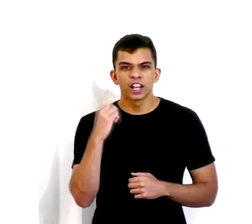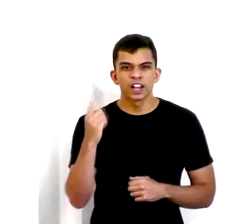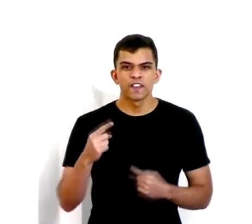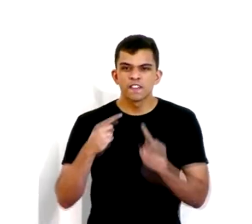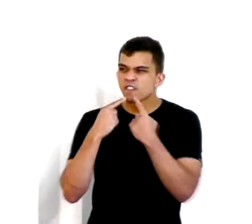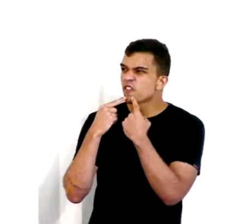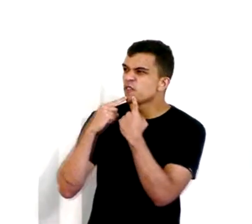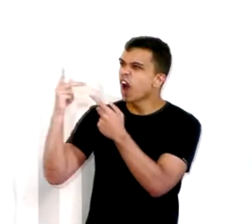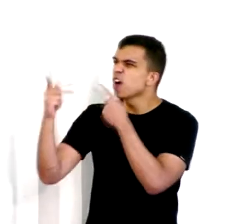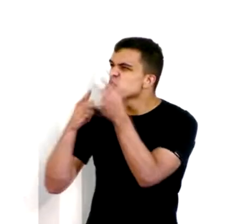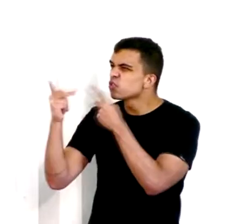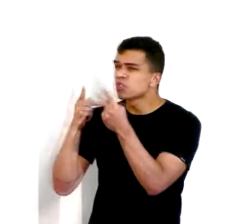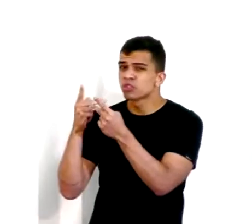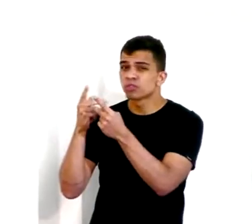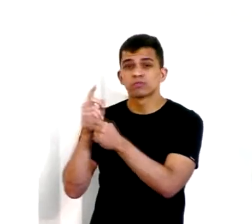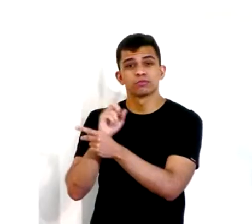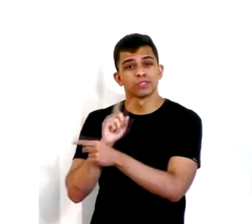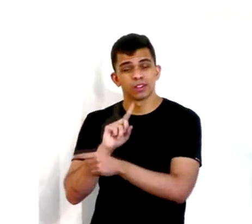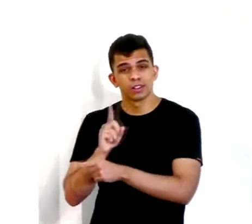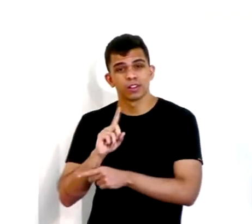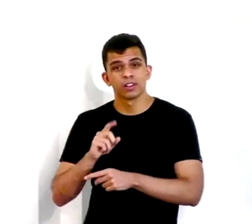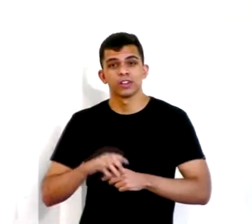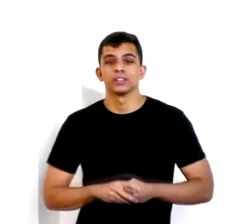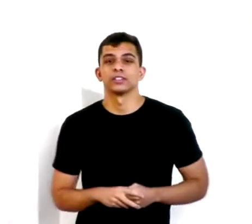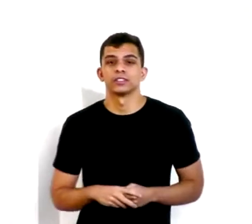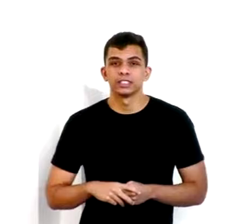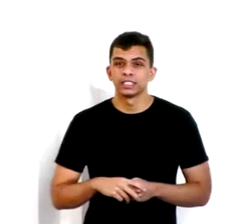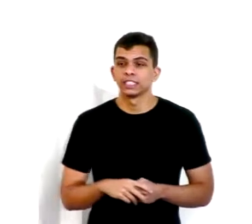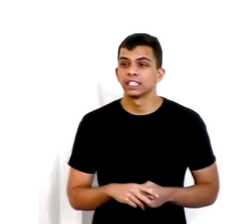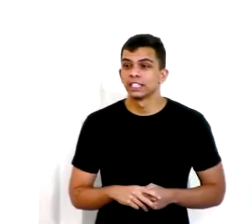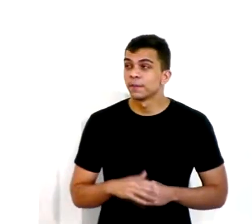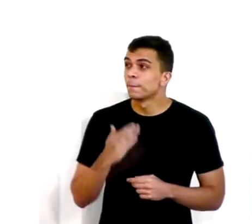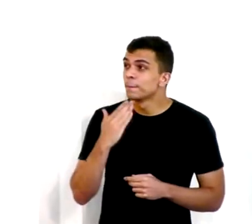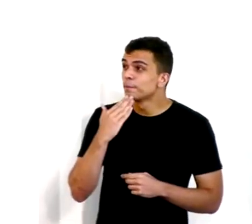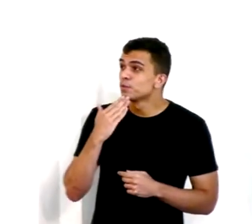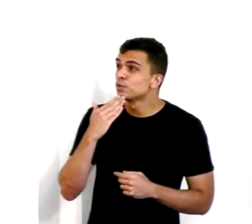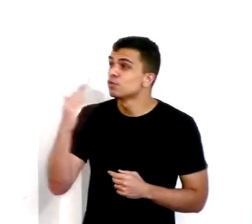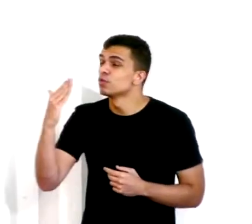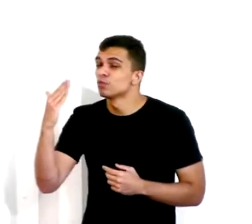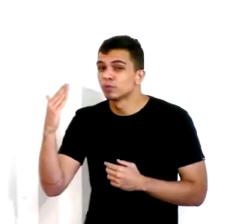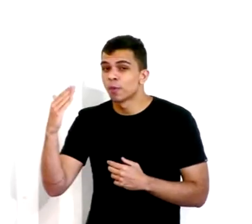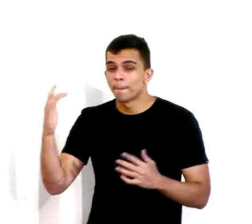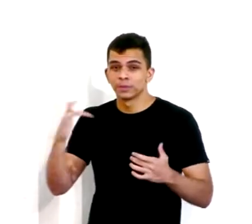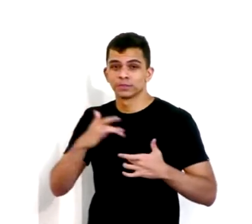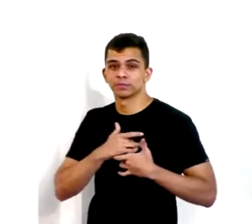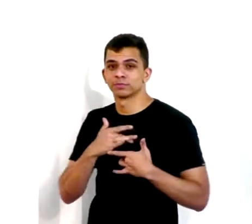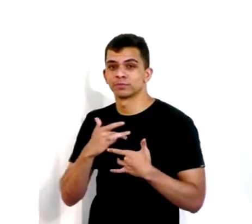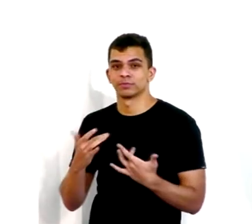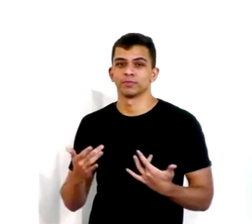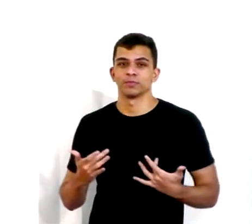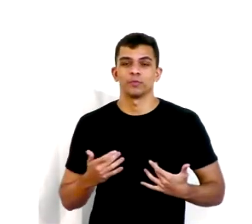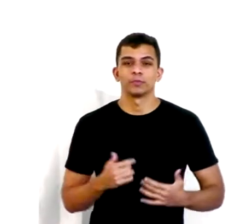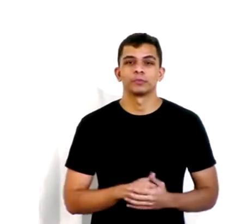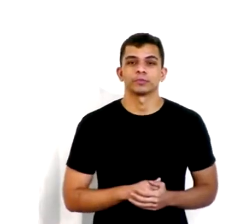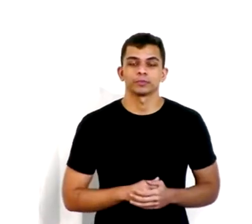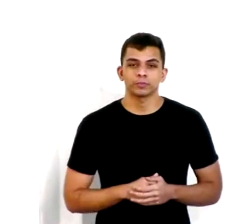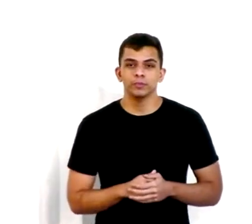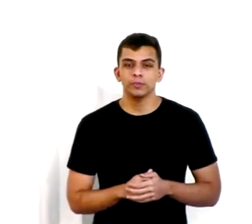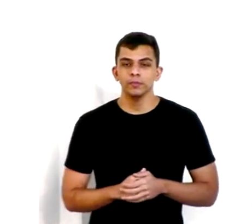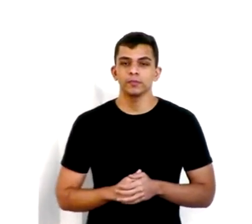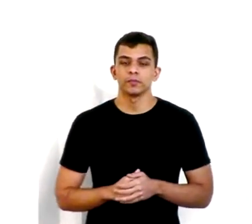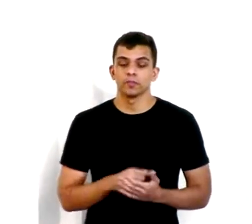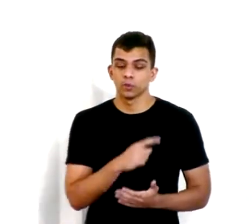voltou contra Deus, ele correu para Deus. O texto, no versículo 4, nos